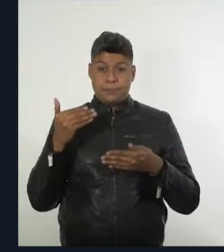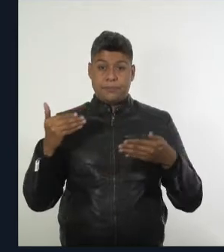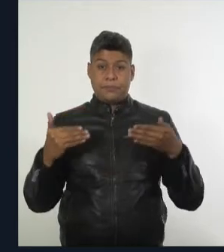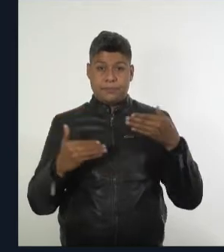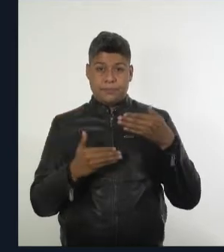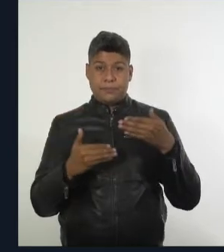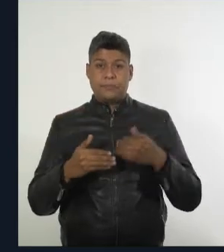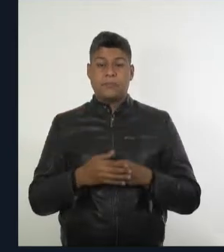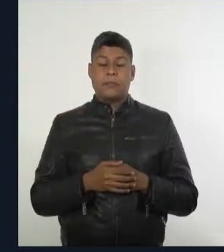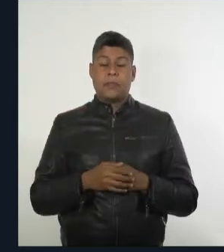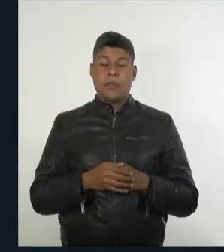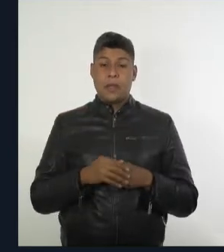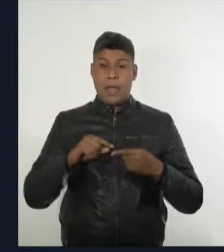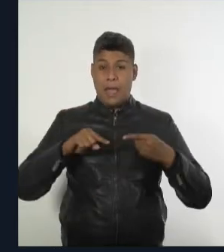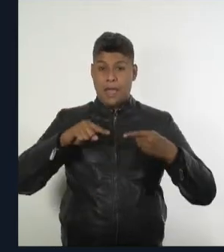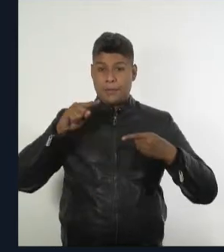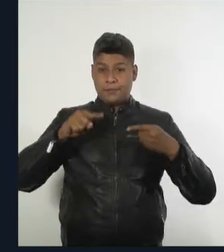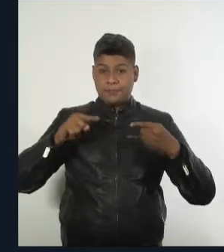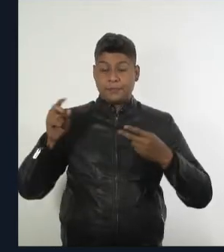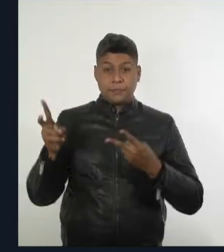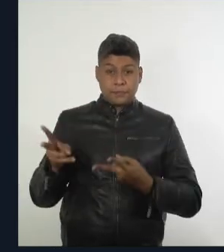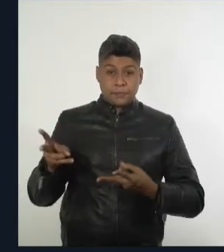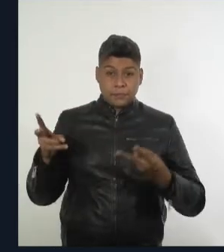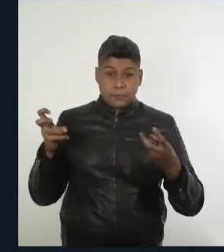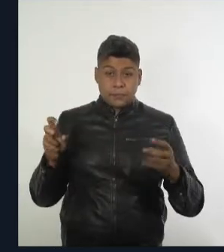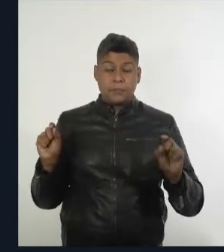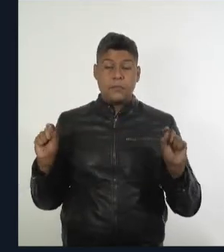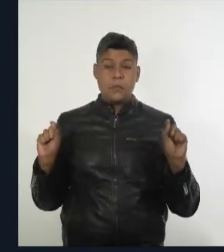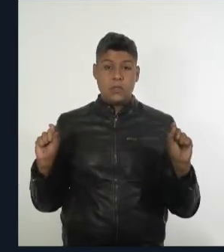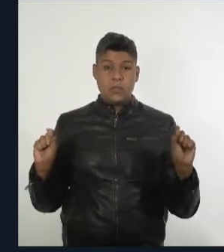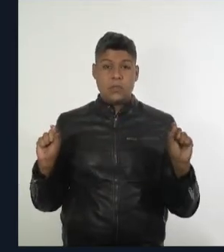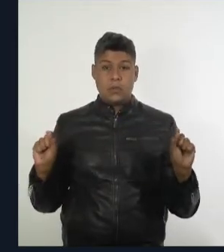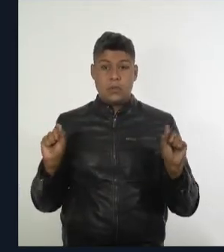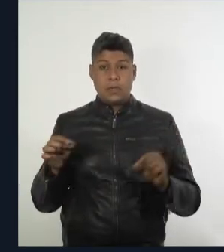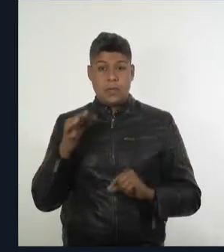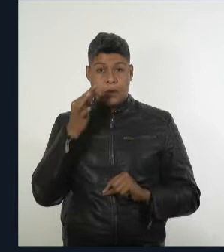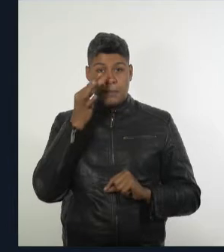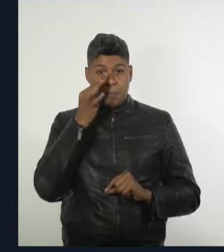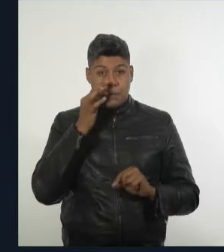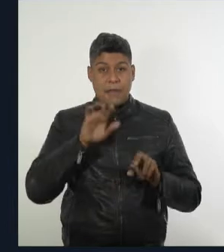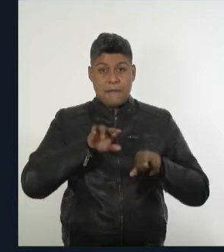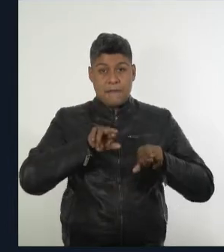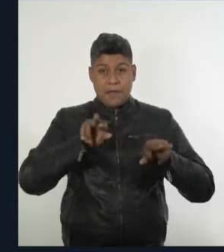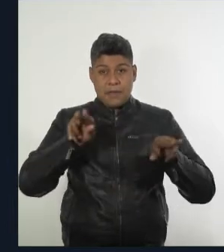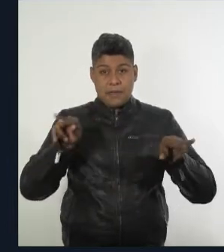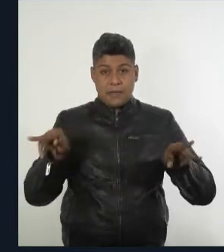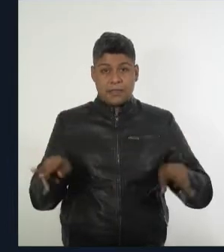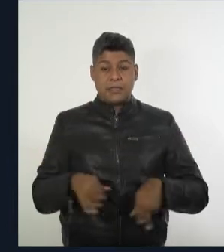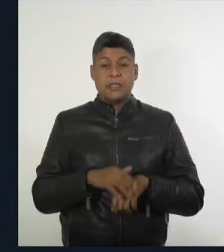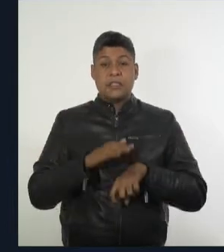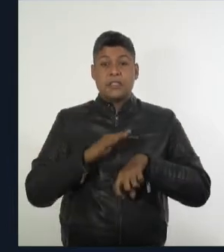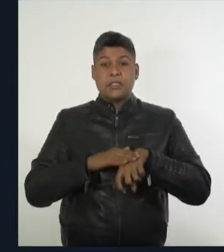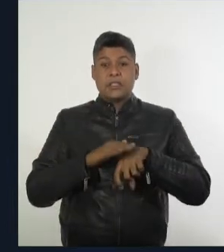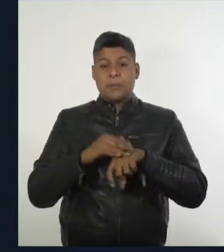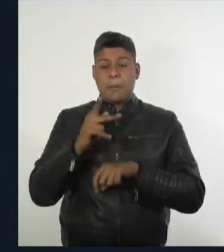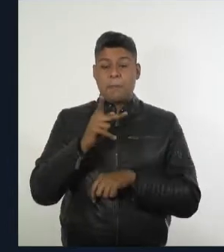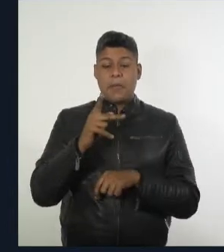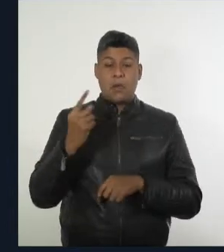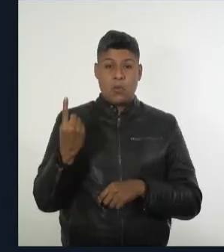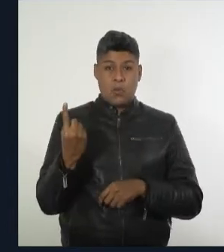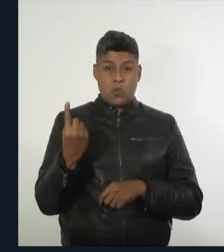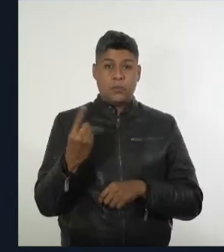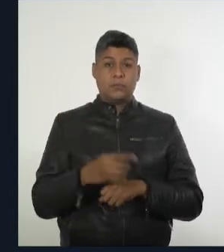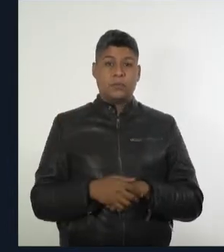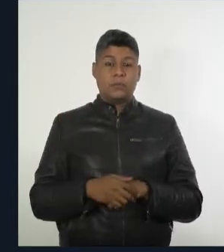exatamente, a gente pode perceber a presença da variante da chamada P1